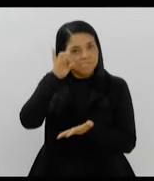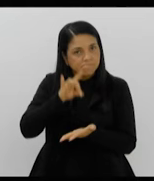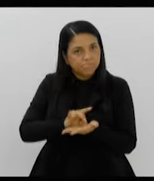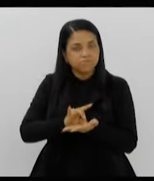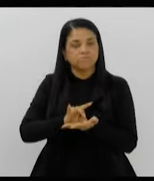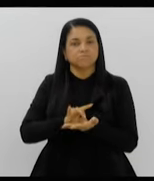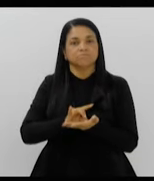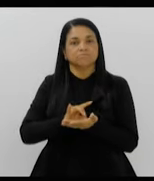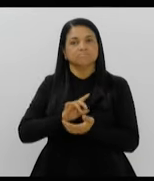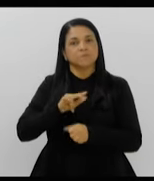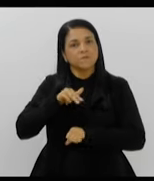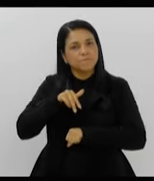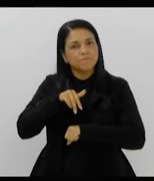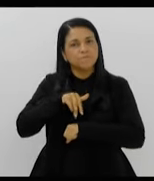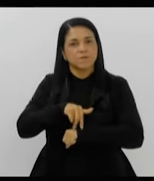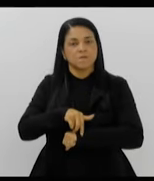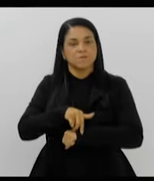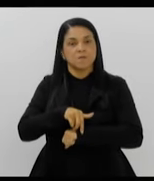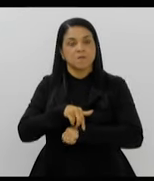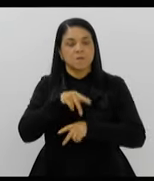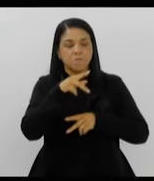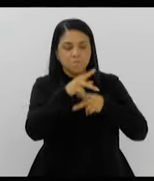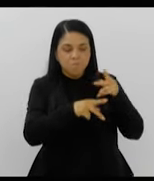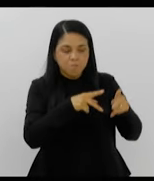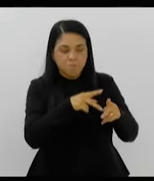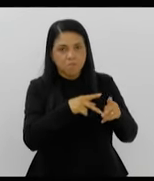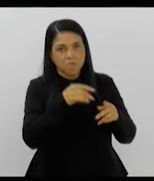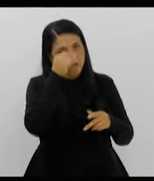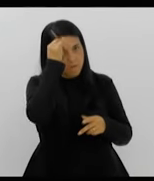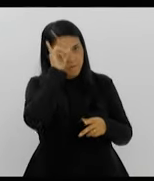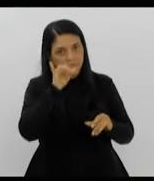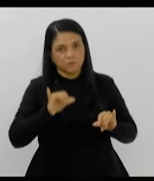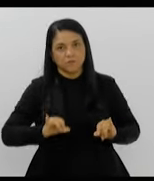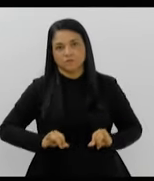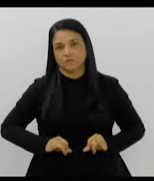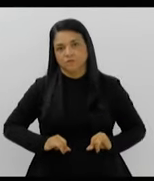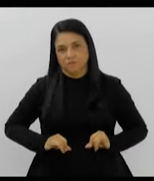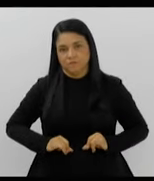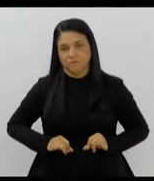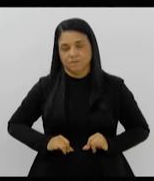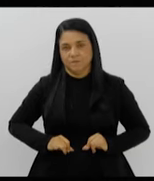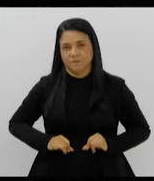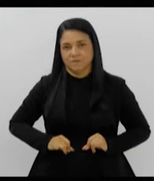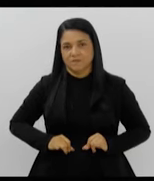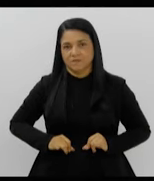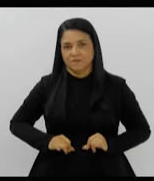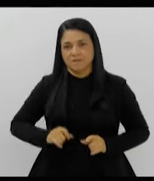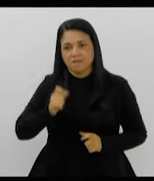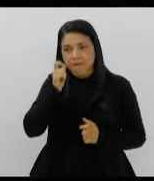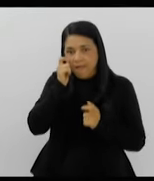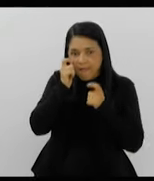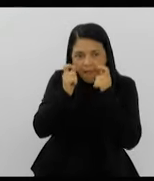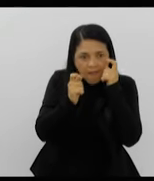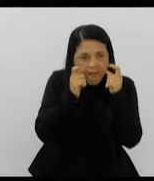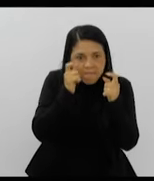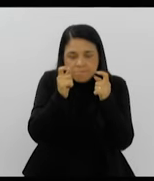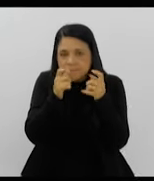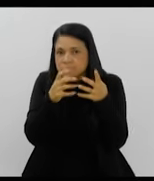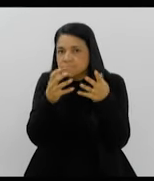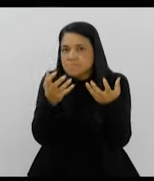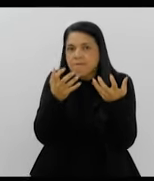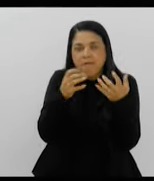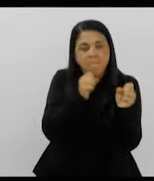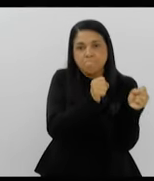a população não sofra na ponta essa ambição desvairada para o poder e